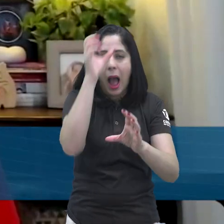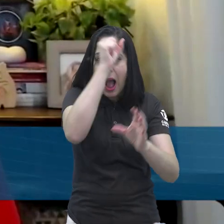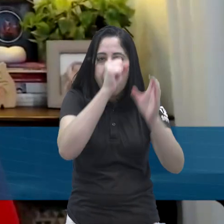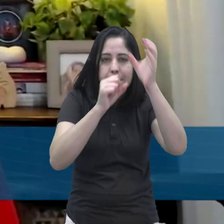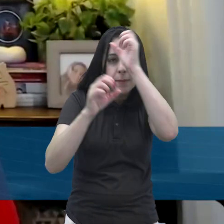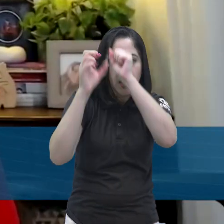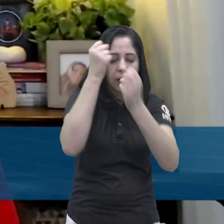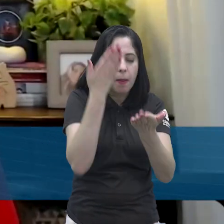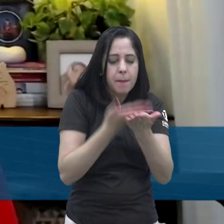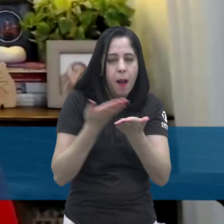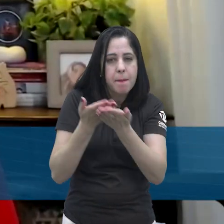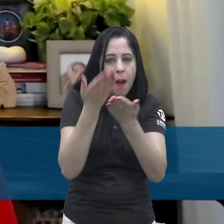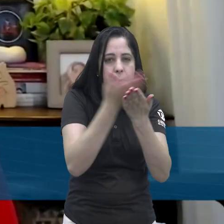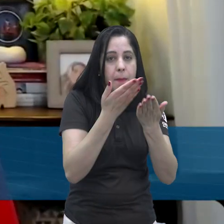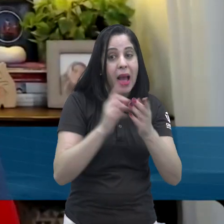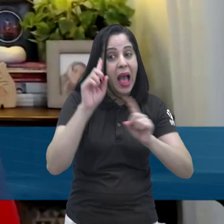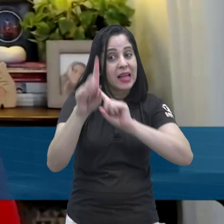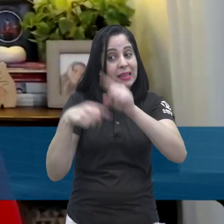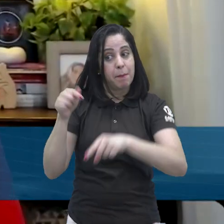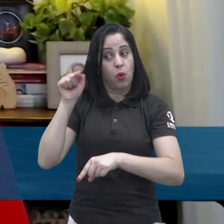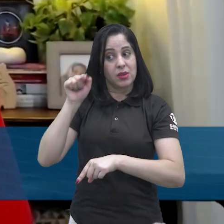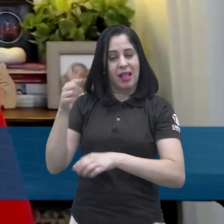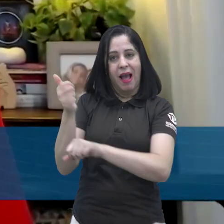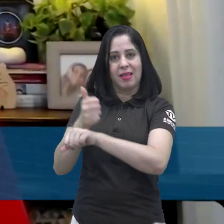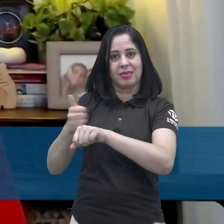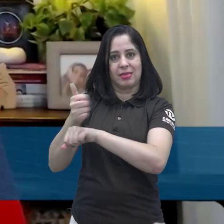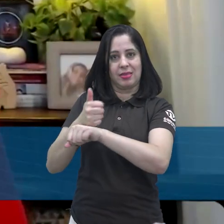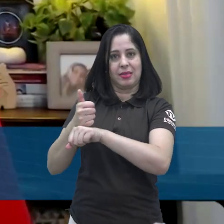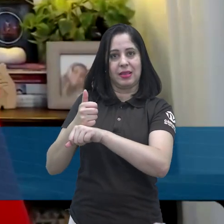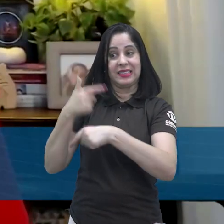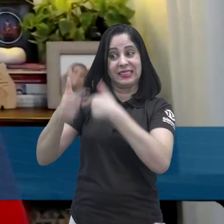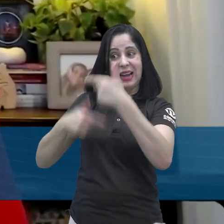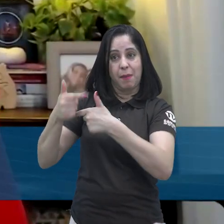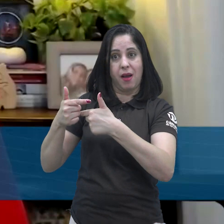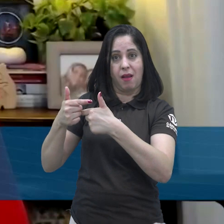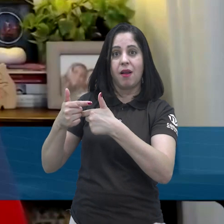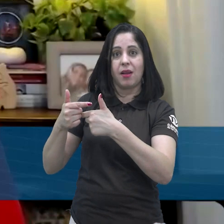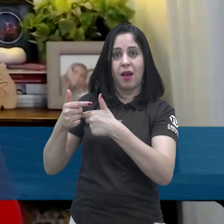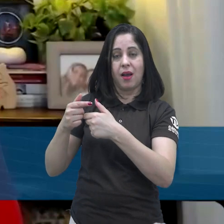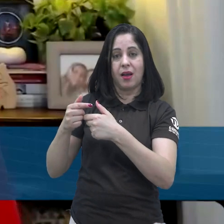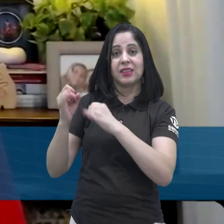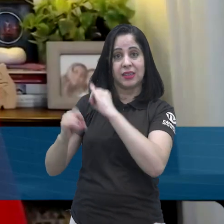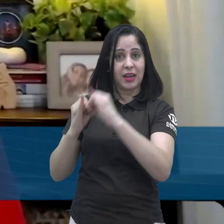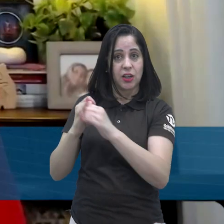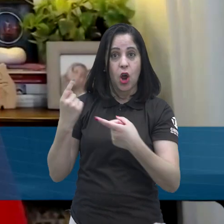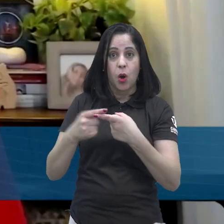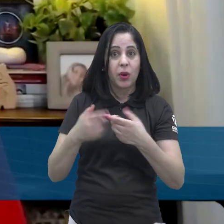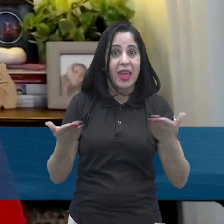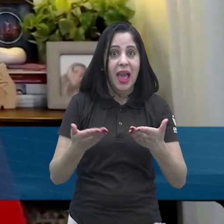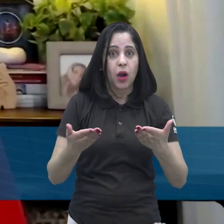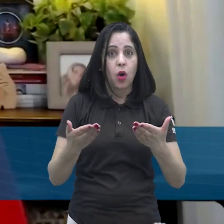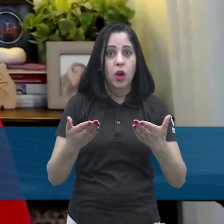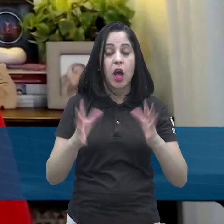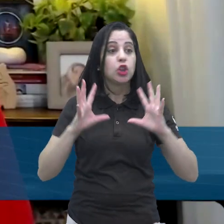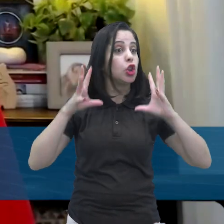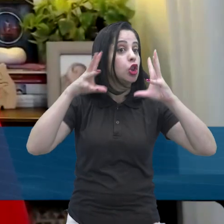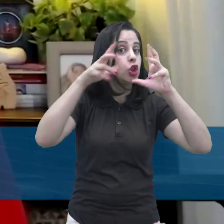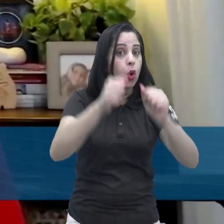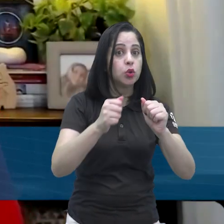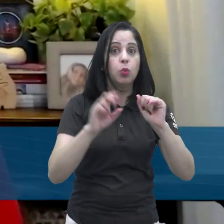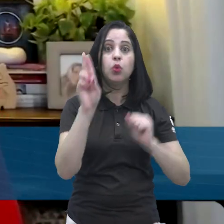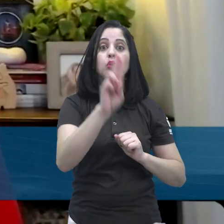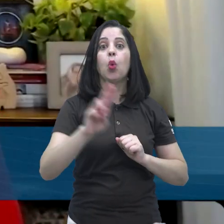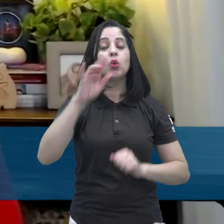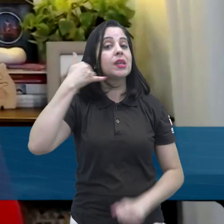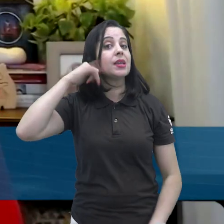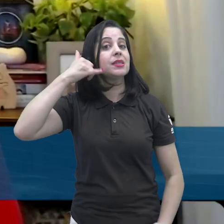para você estar no digital, estar no online, porque todo mundo hoje tem isso aqui na mão. Todas as pessoas